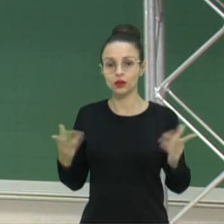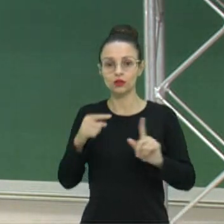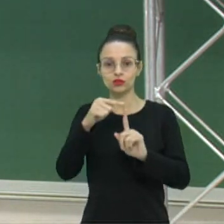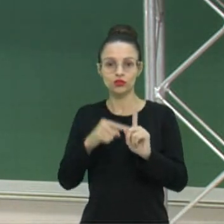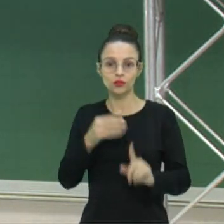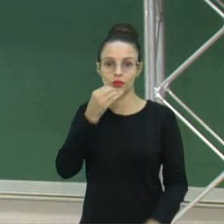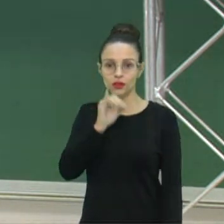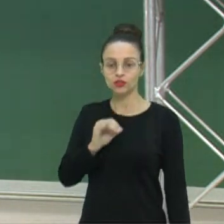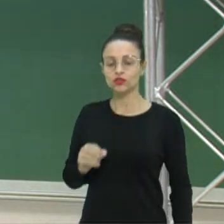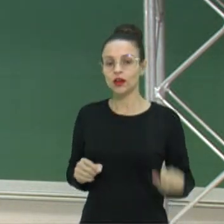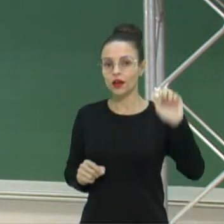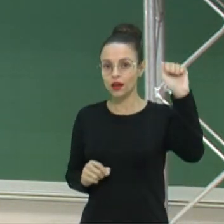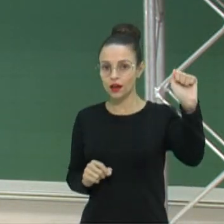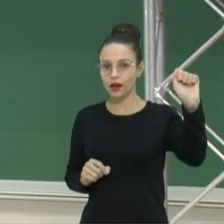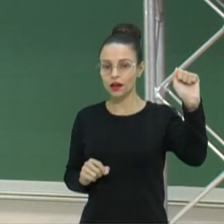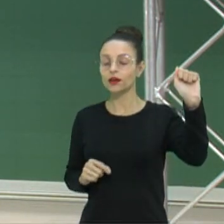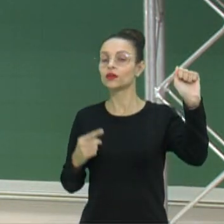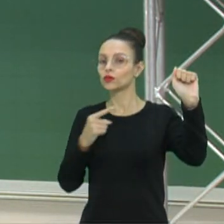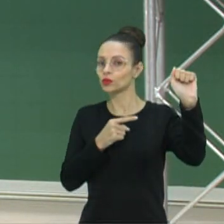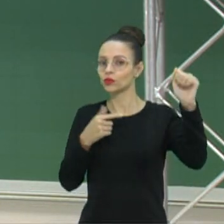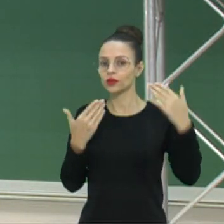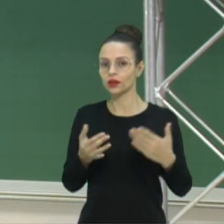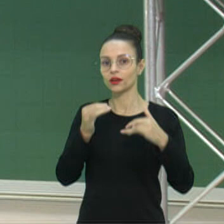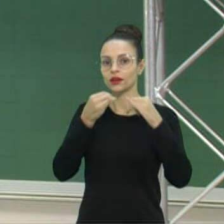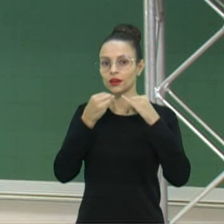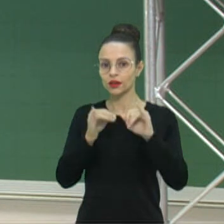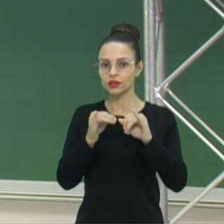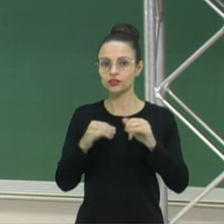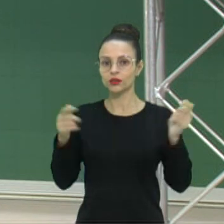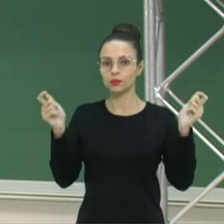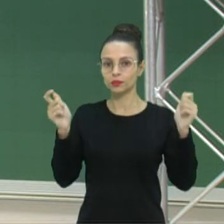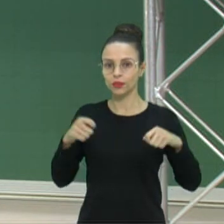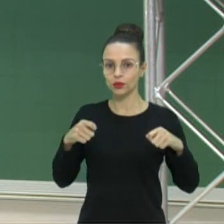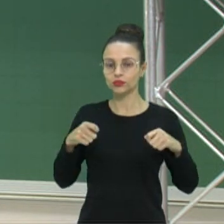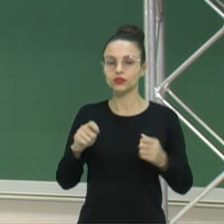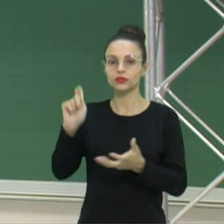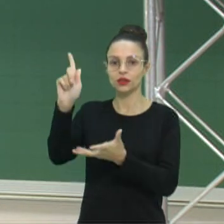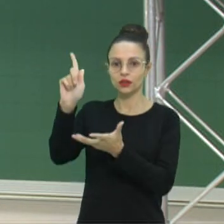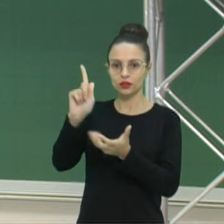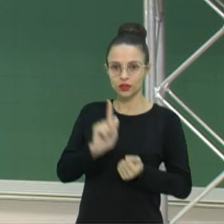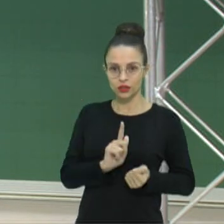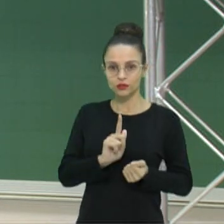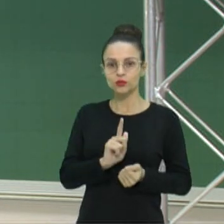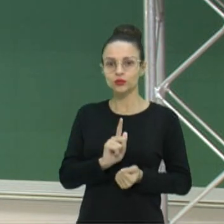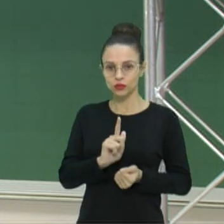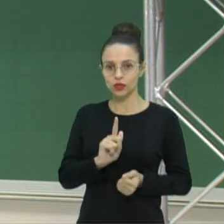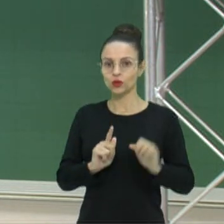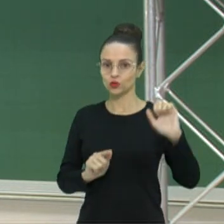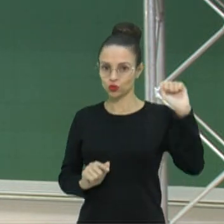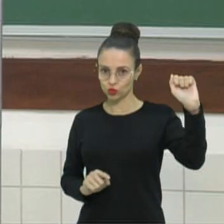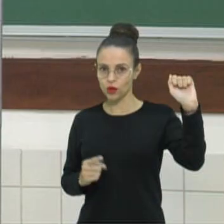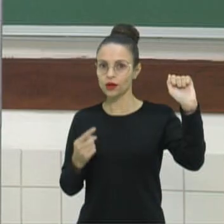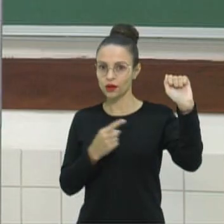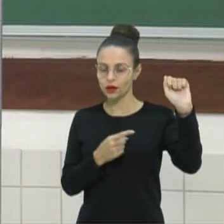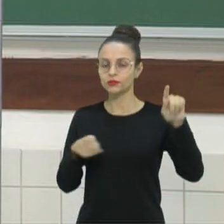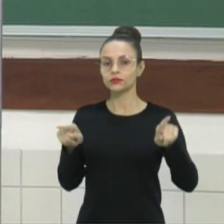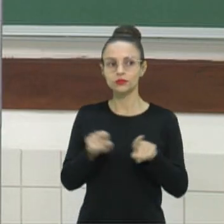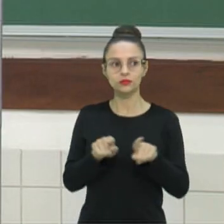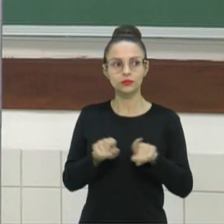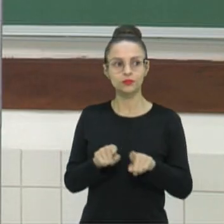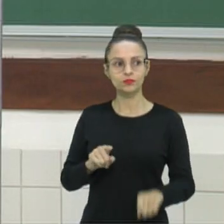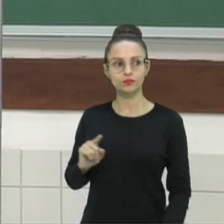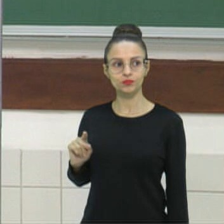que eu vou ter no ponto A? Eu vou ter a energia potencial gravitacional do ponto A, certo? E